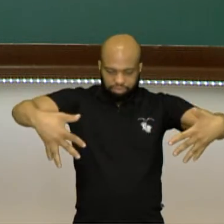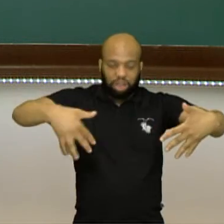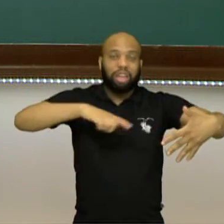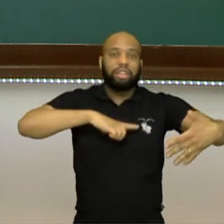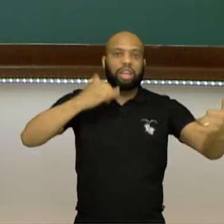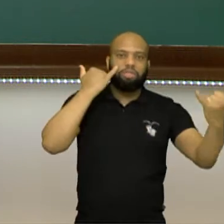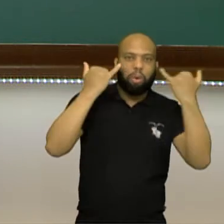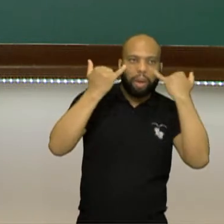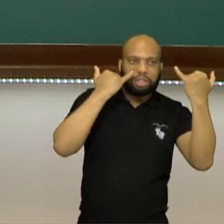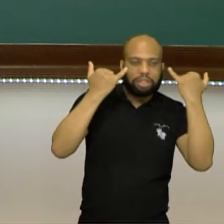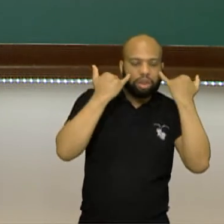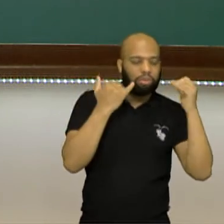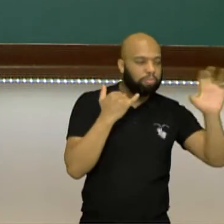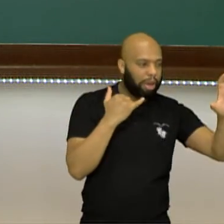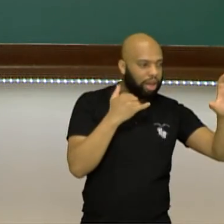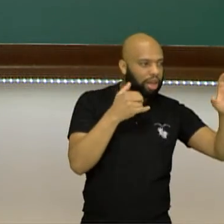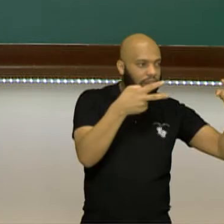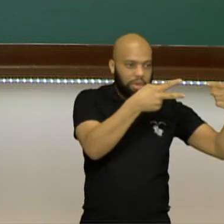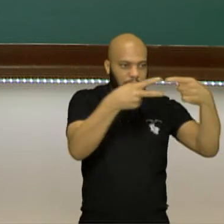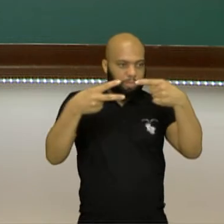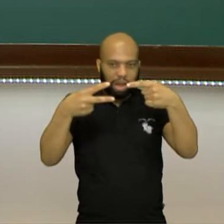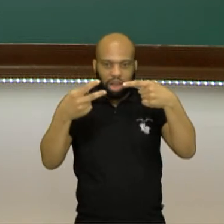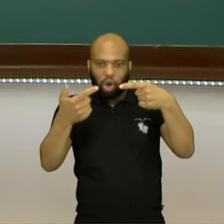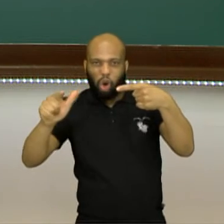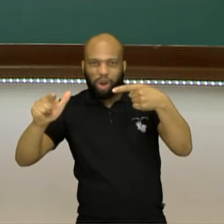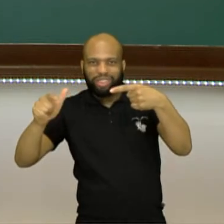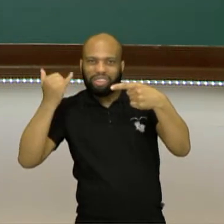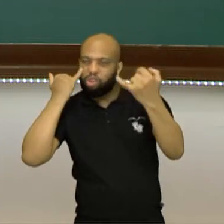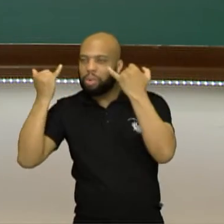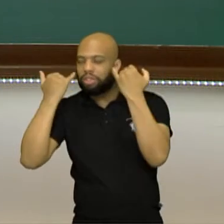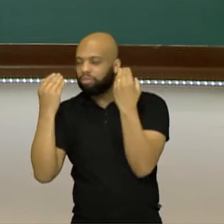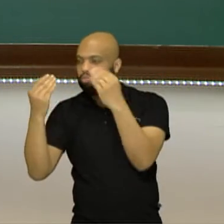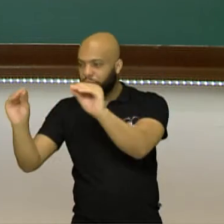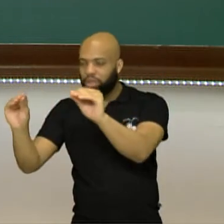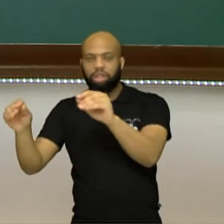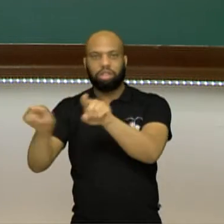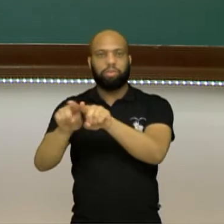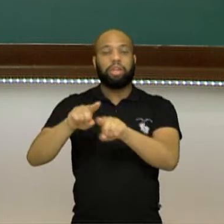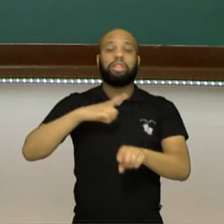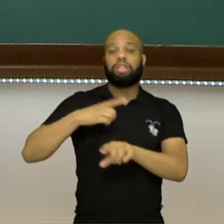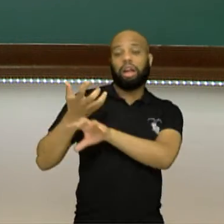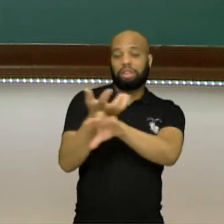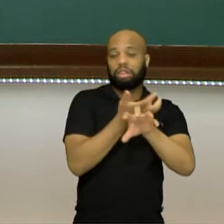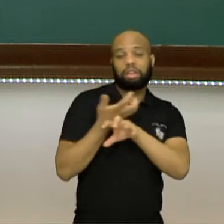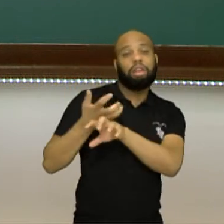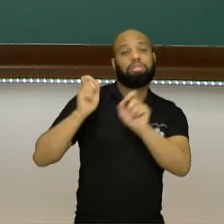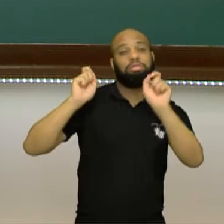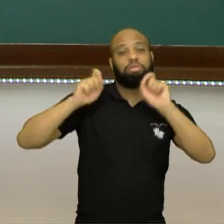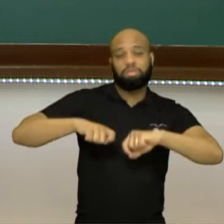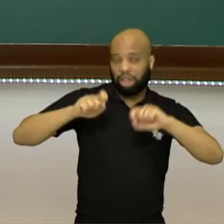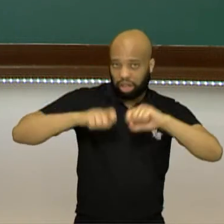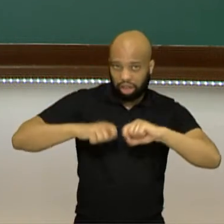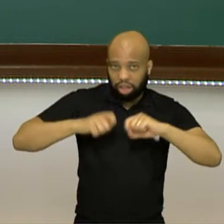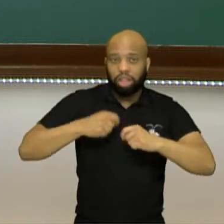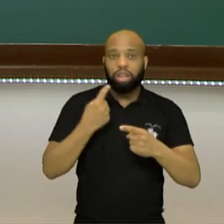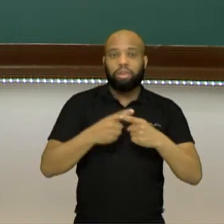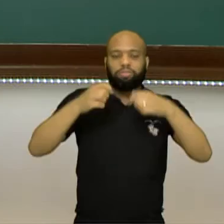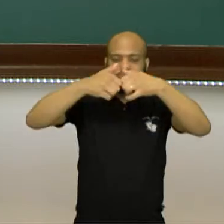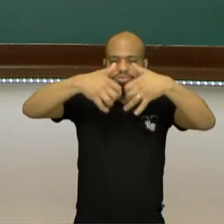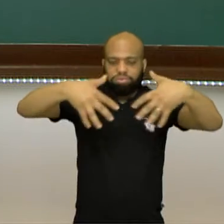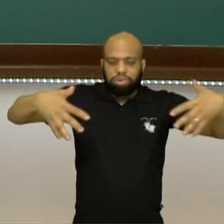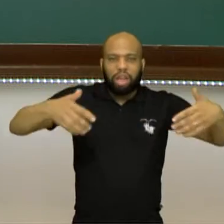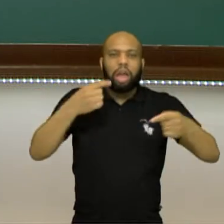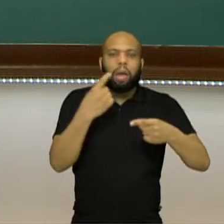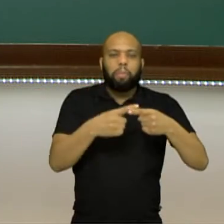informação leva a outra informação, que leva a outra. E você pode usar isso em diversas disciplinas. Um mapa de estudos, como se fosse um caminho